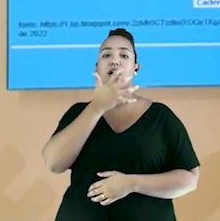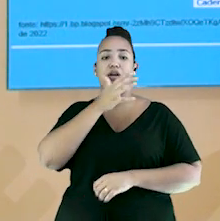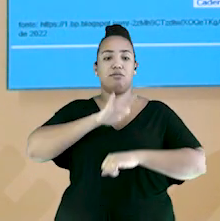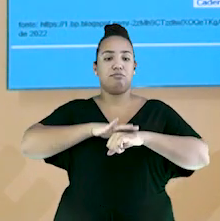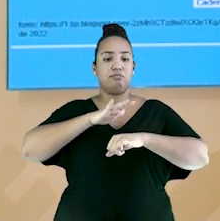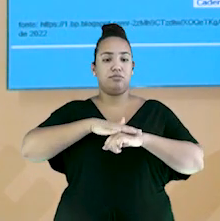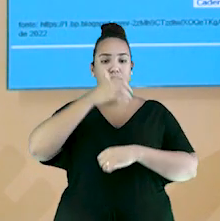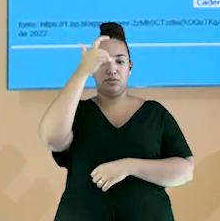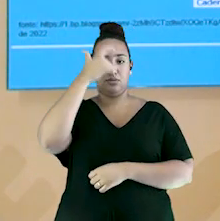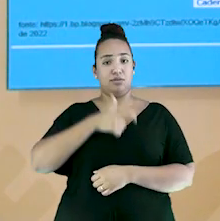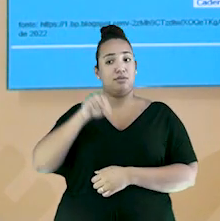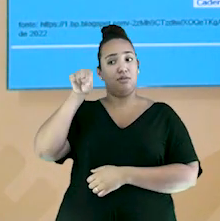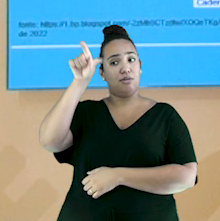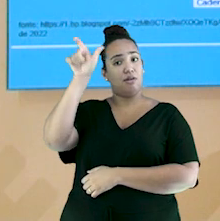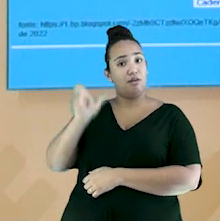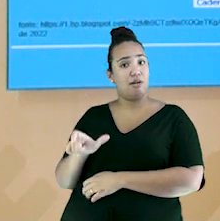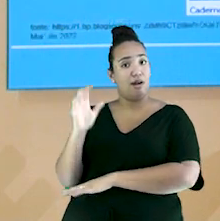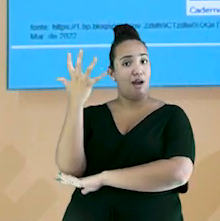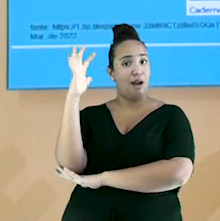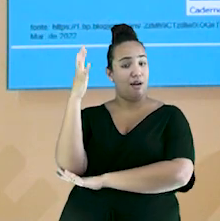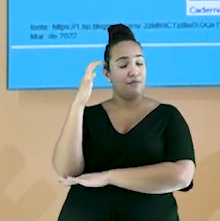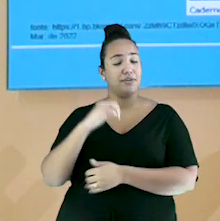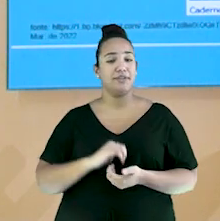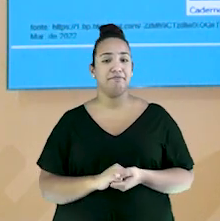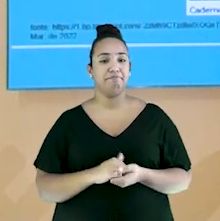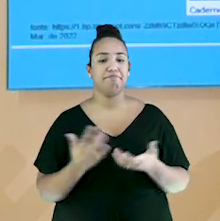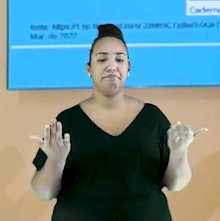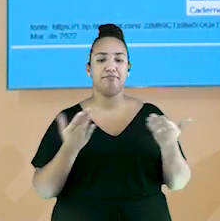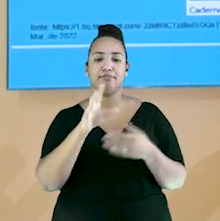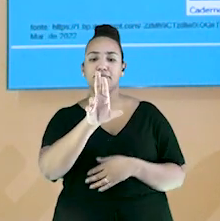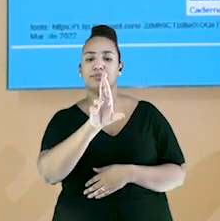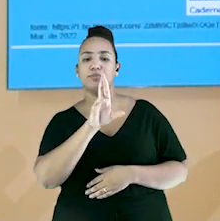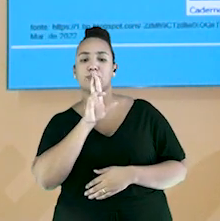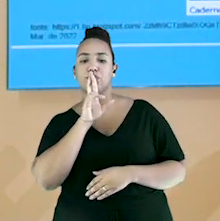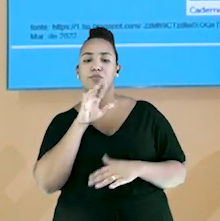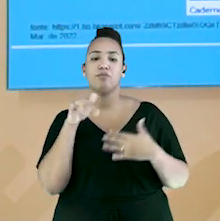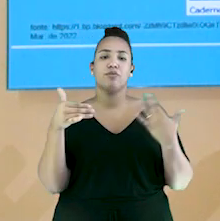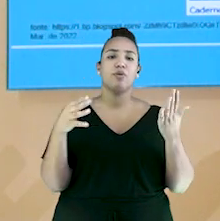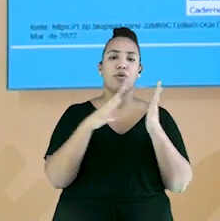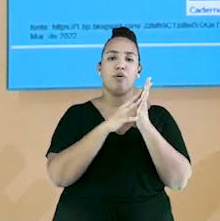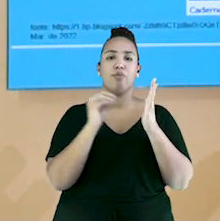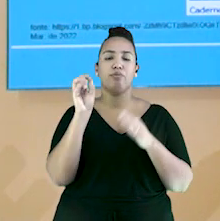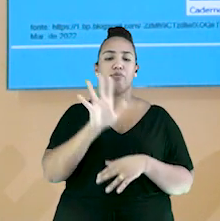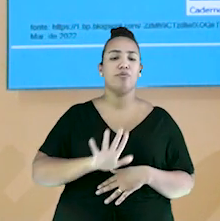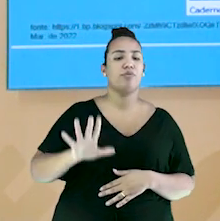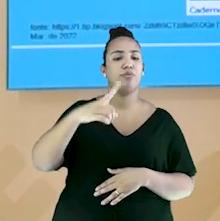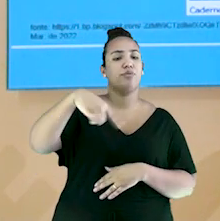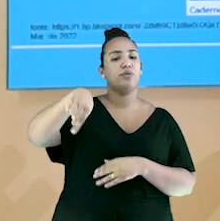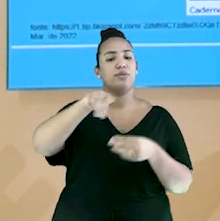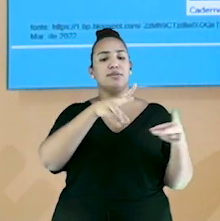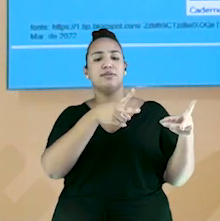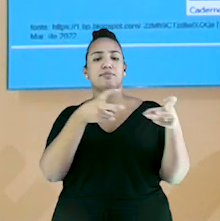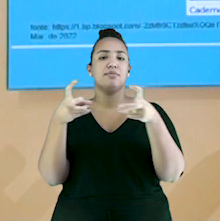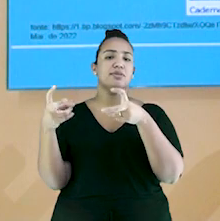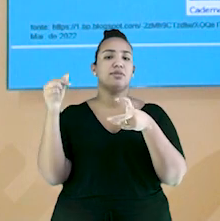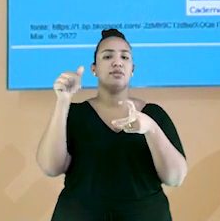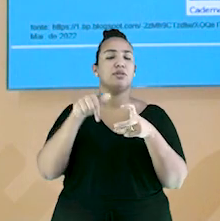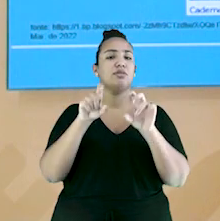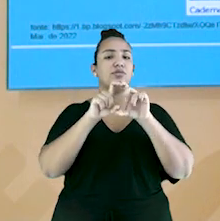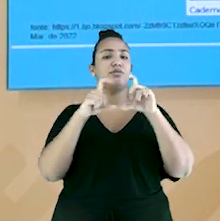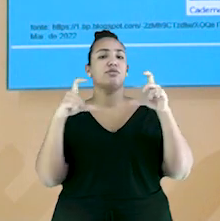eu, essa era a palmeira. Agora respondam. Quais tipos de intertextualidades vocês